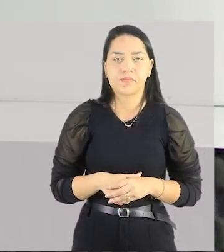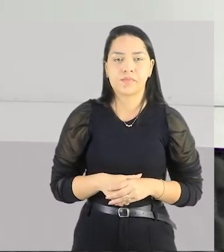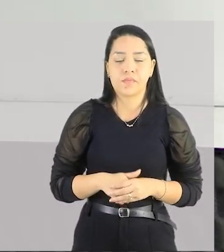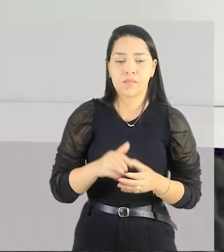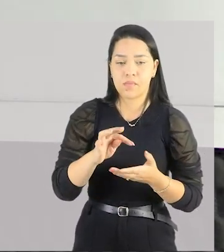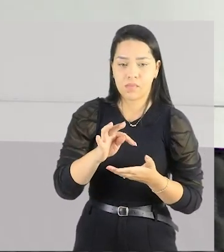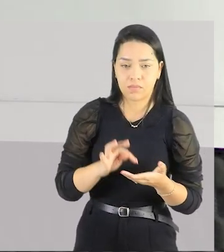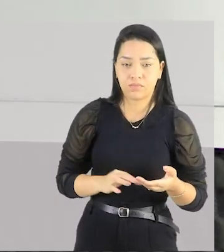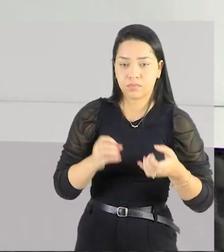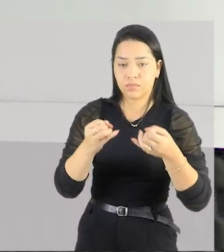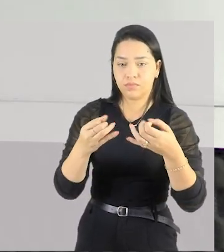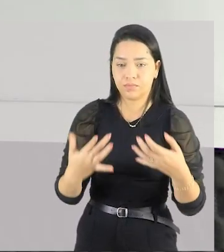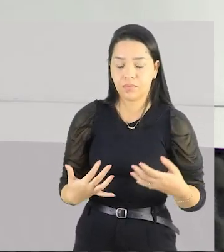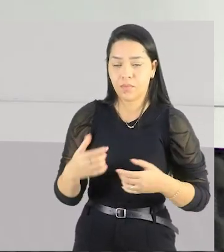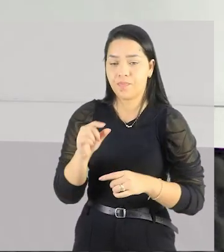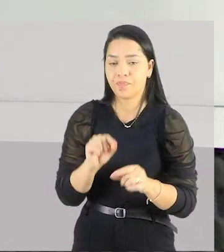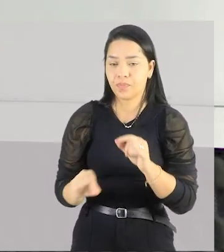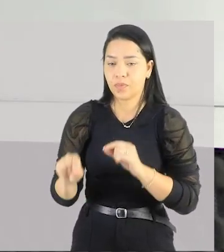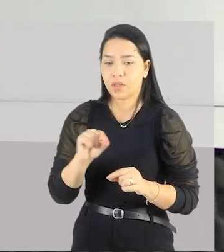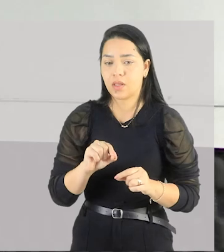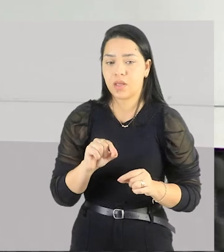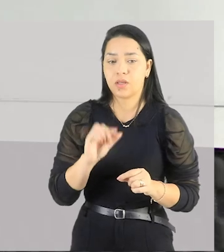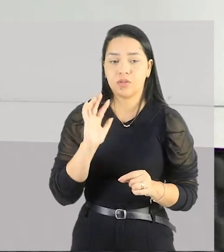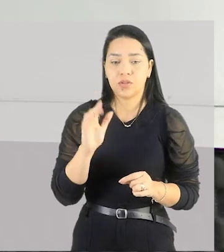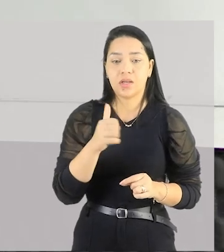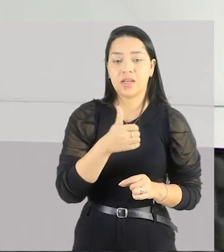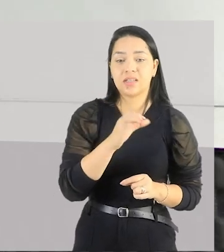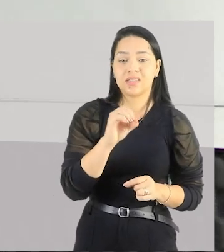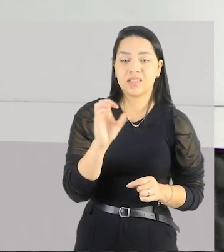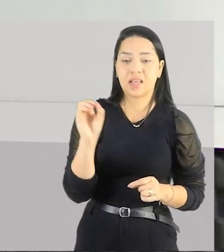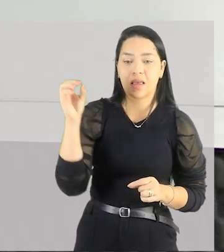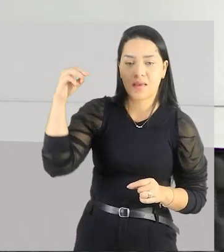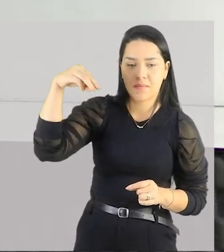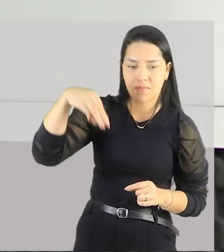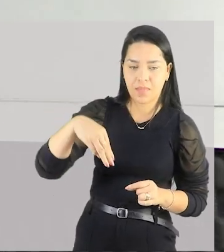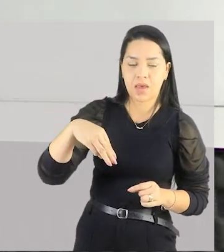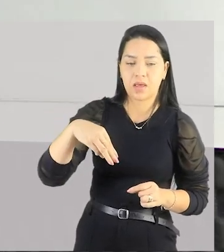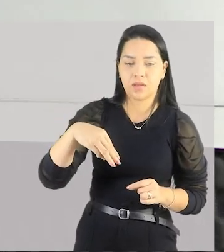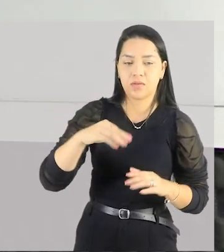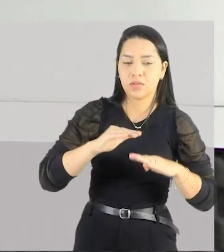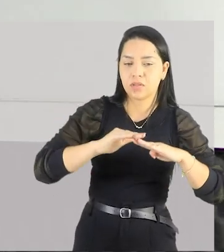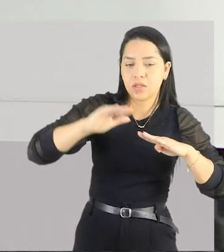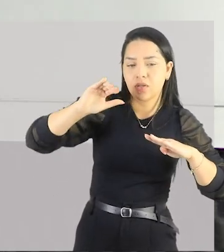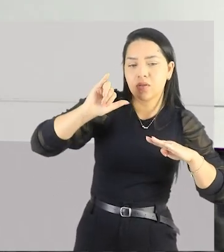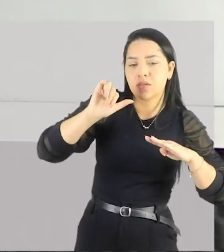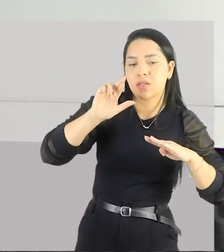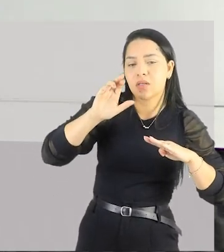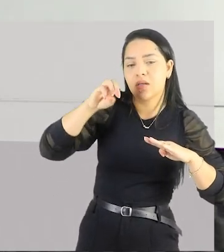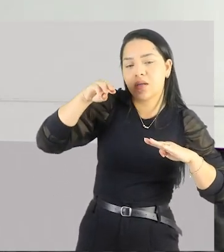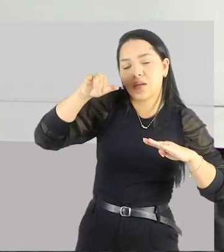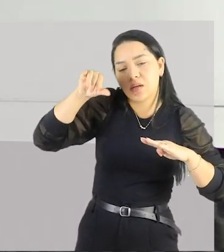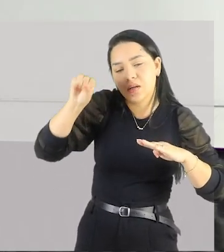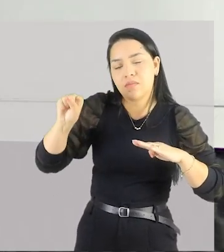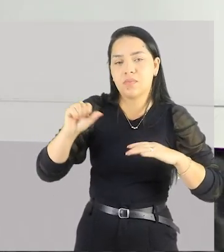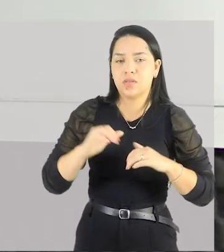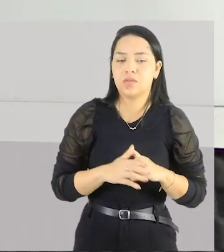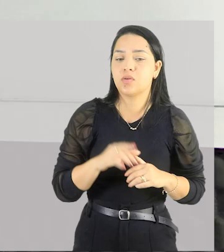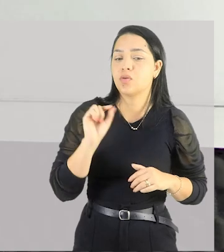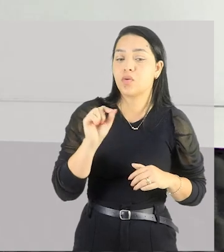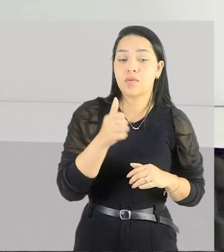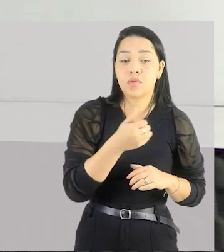No texto ele disse que o andarilho ele percorreu 100 metros, né? De quê? De trechos íngremes